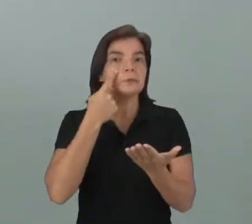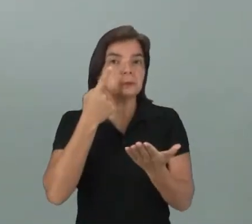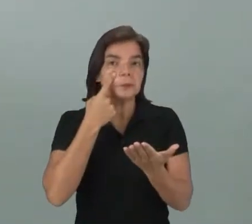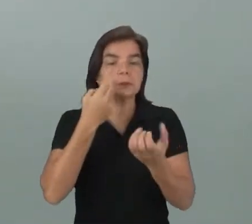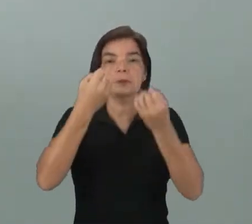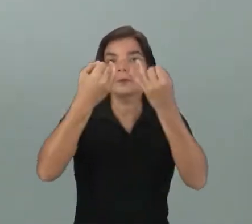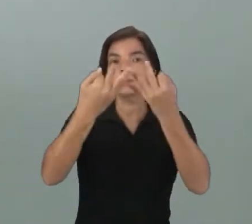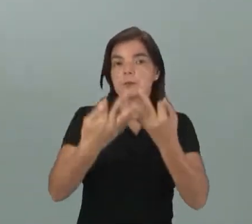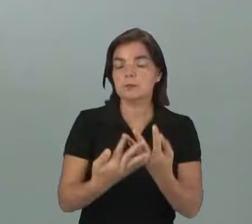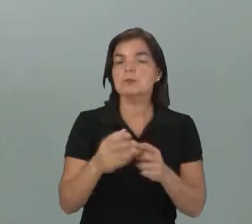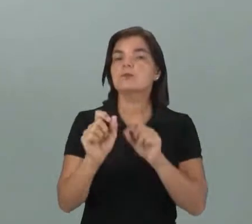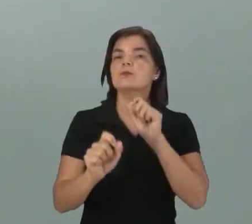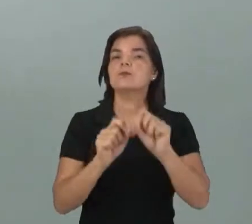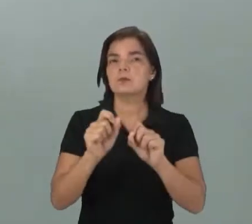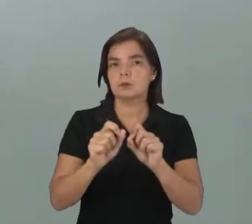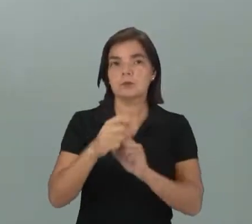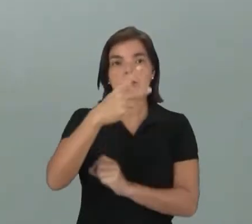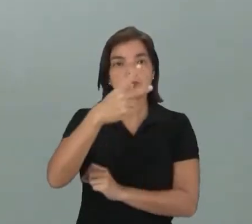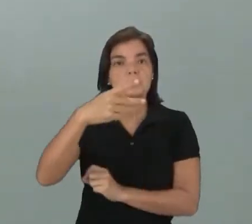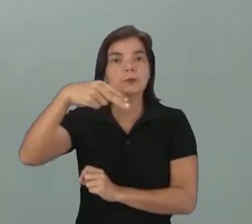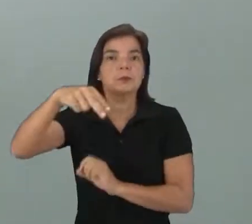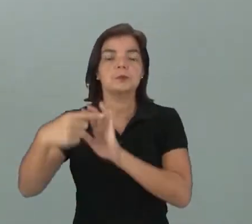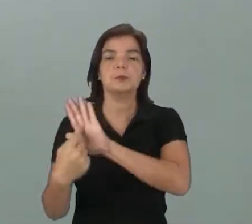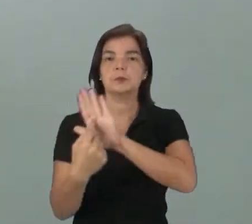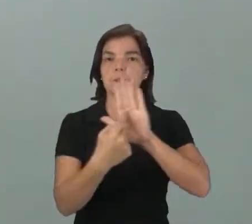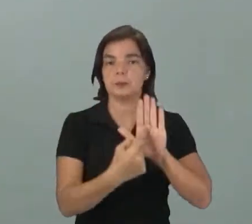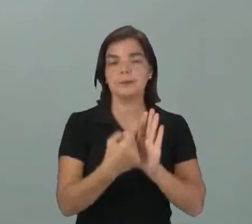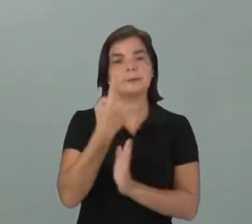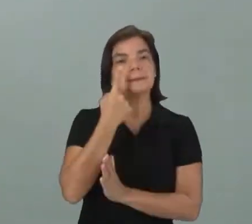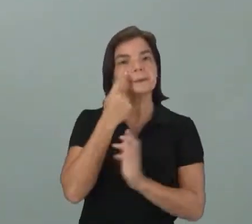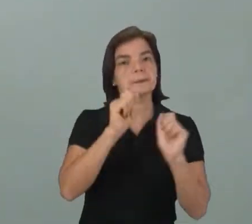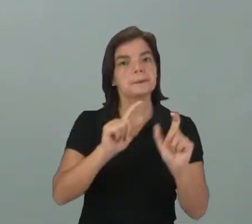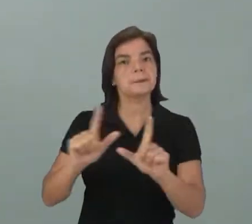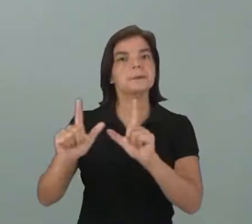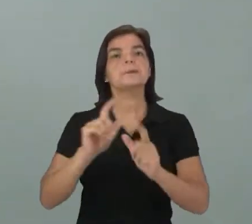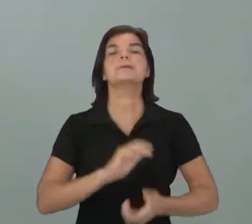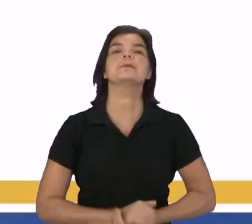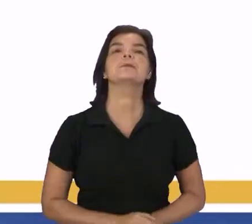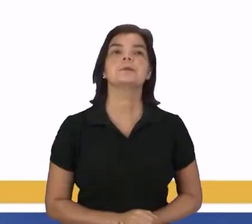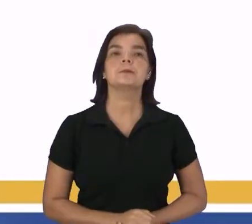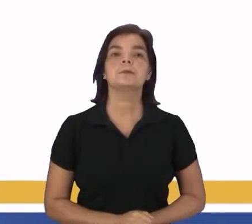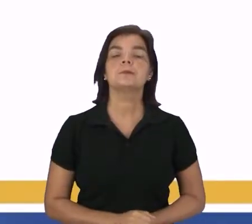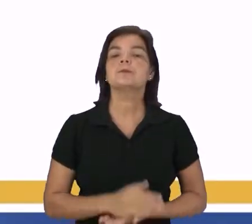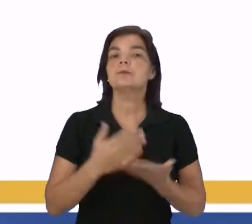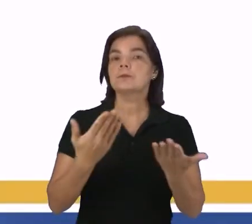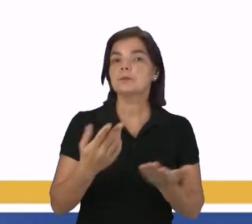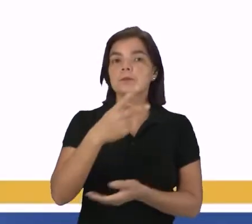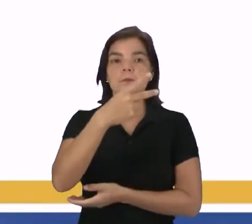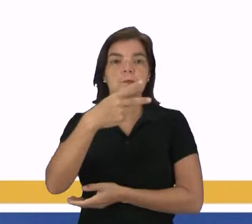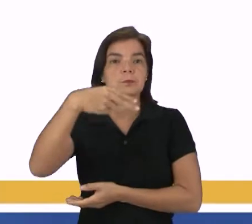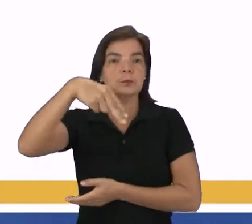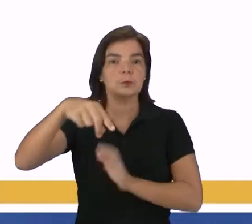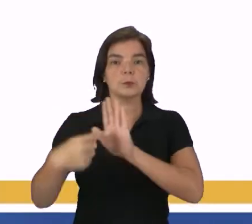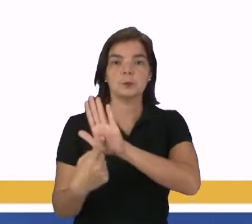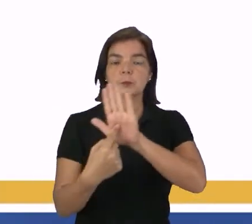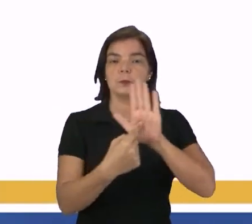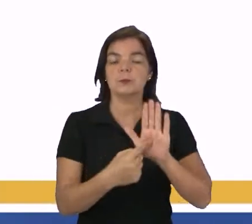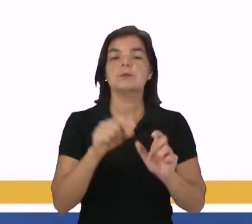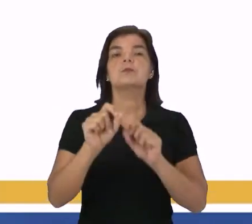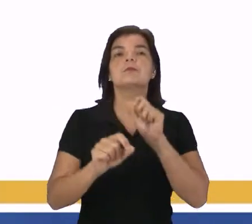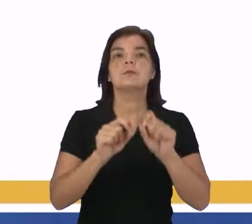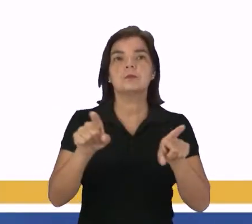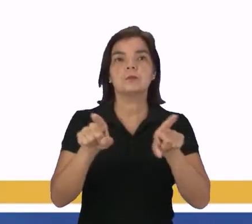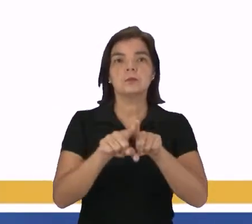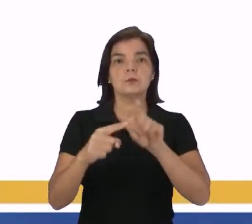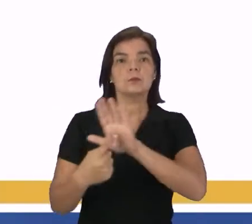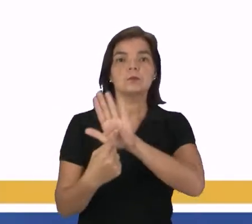ver um conceito a respeito de pronomes demonstrativos. Observe. Pronomes demonstrativos são